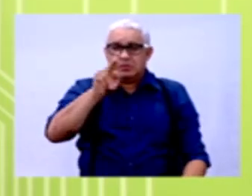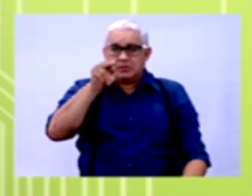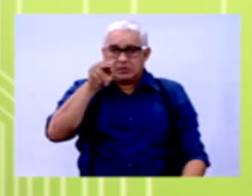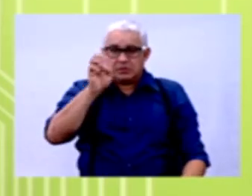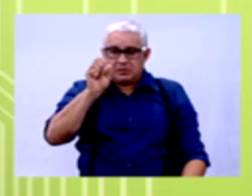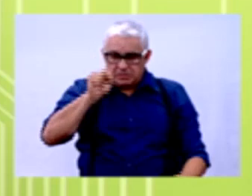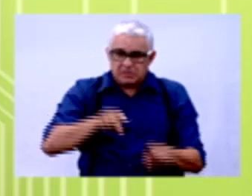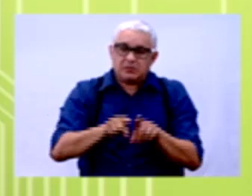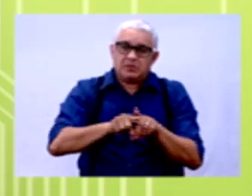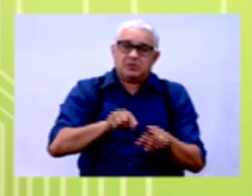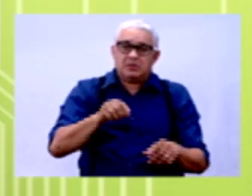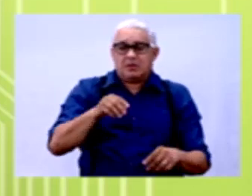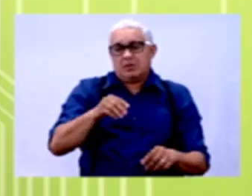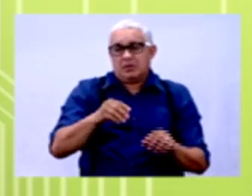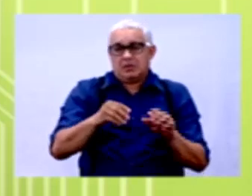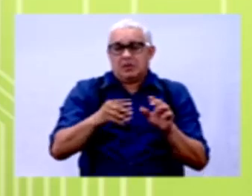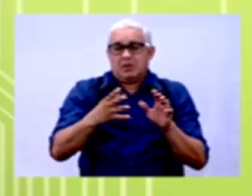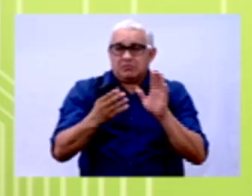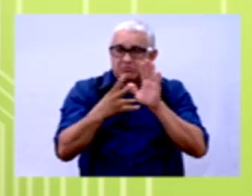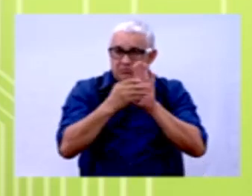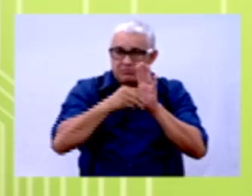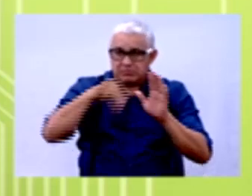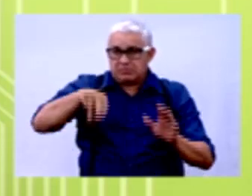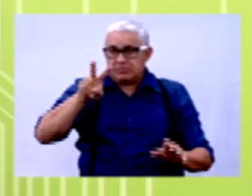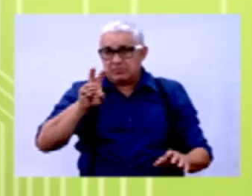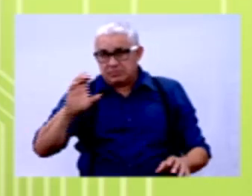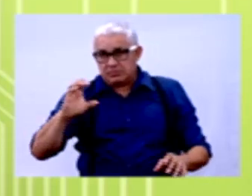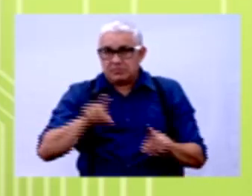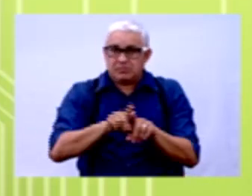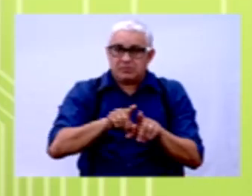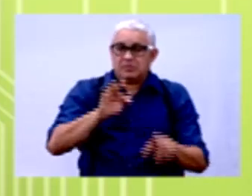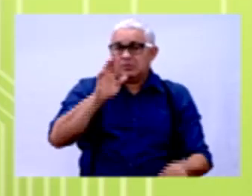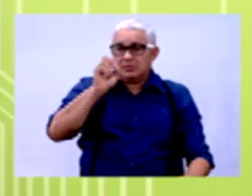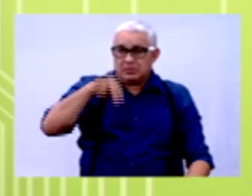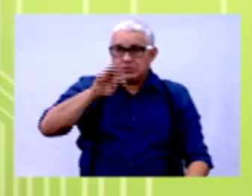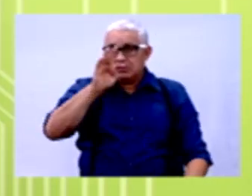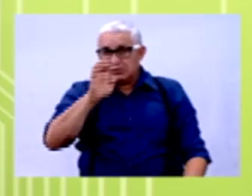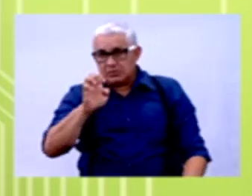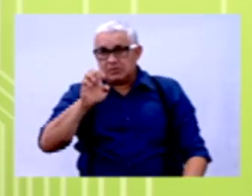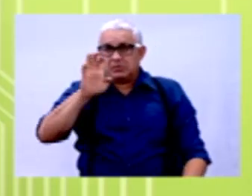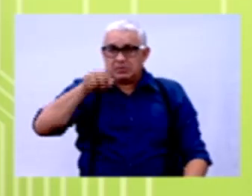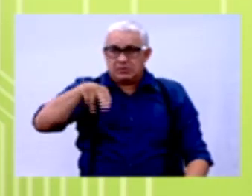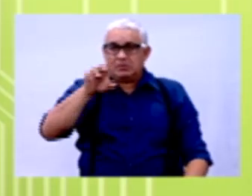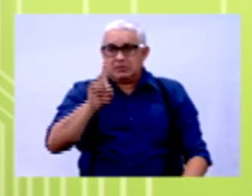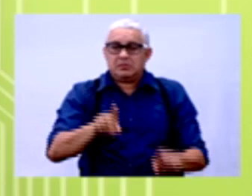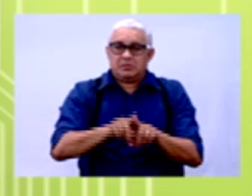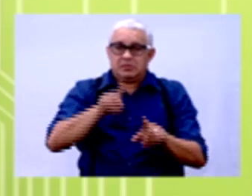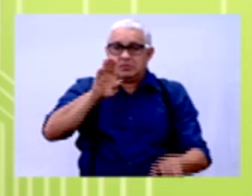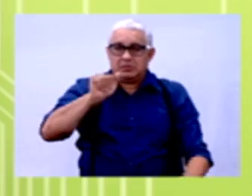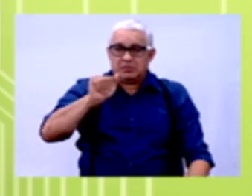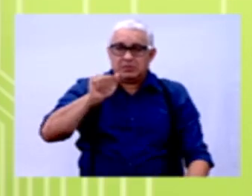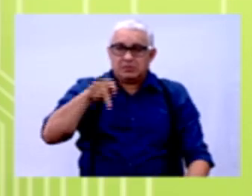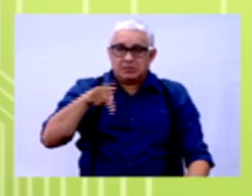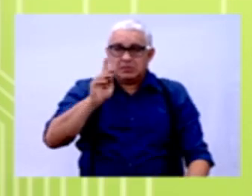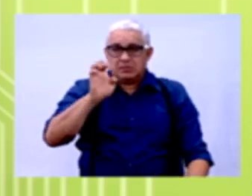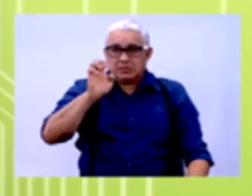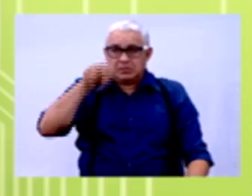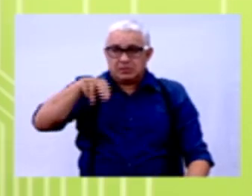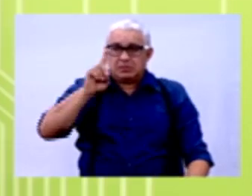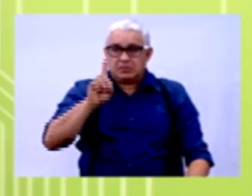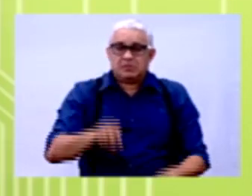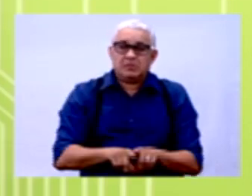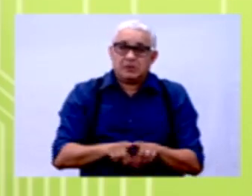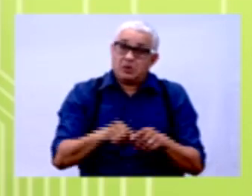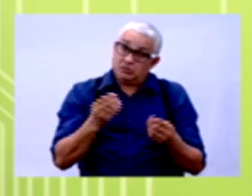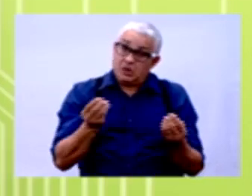trabalhamos com jQuery, enfim, conhecemos front-end, conhecemos back-end, e hoje basicamente nós vamos falar sobre